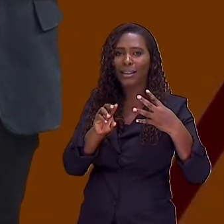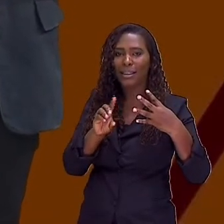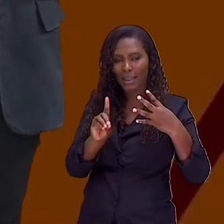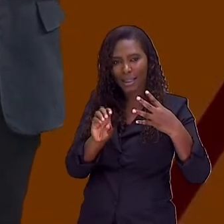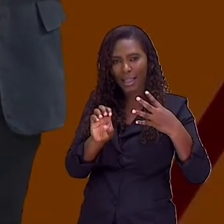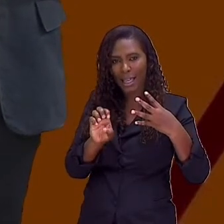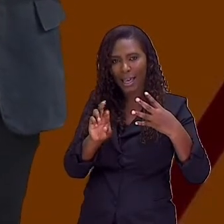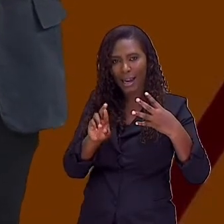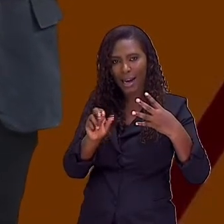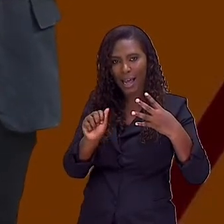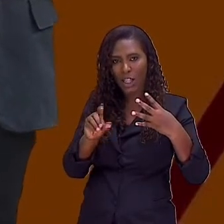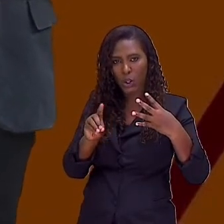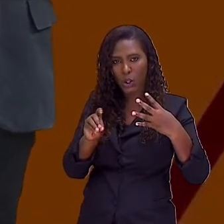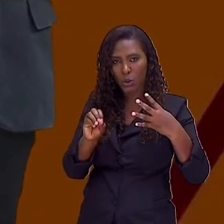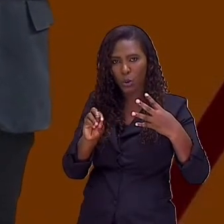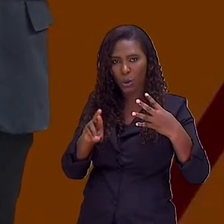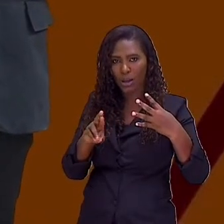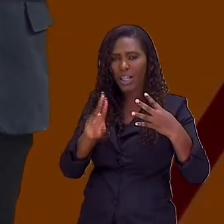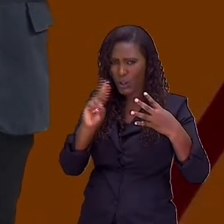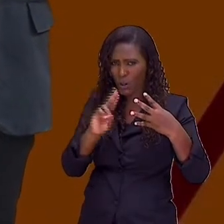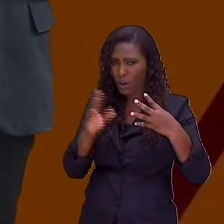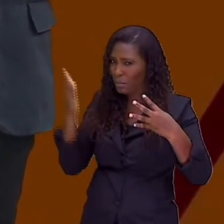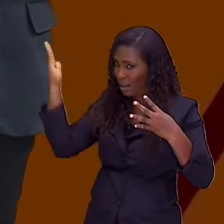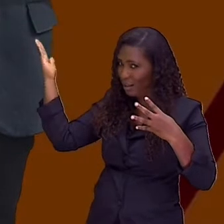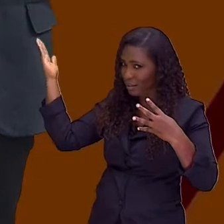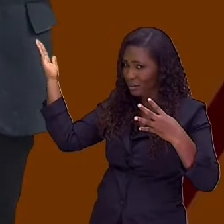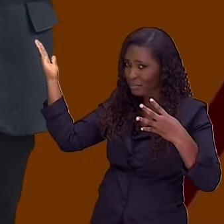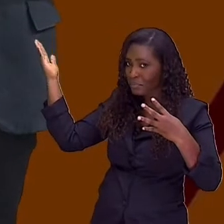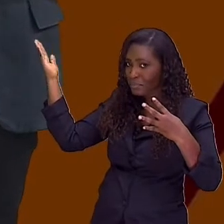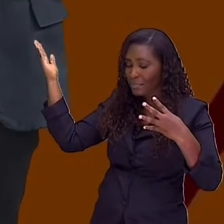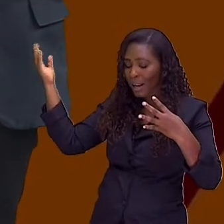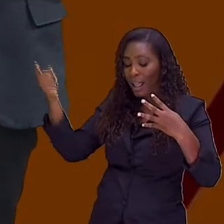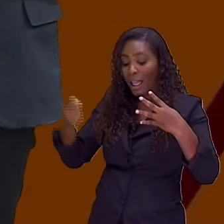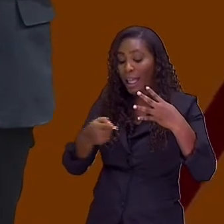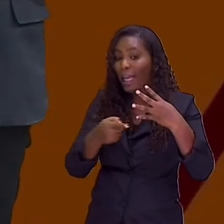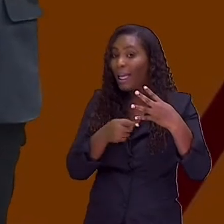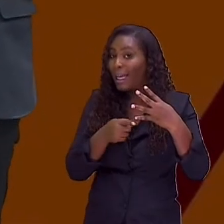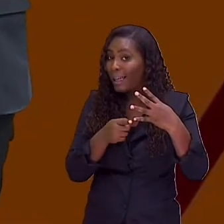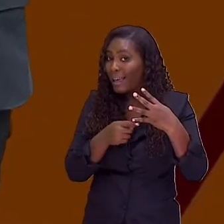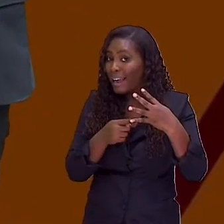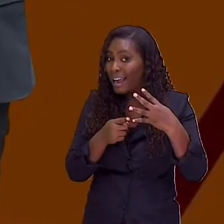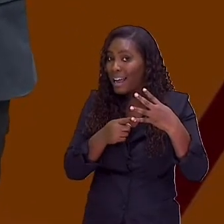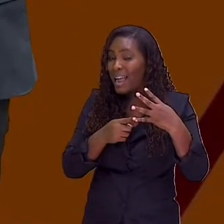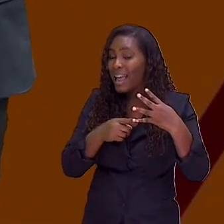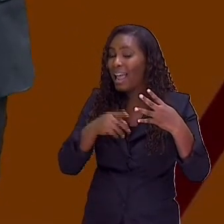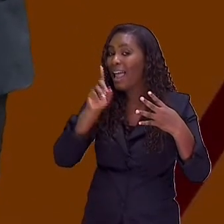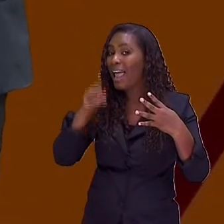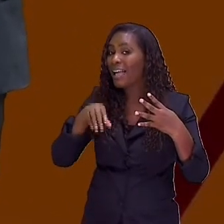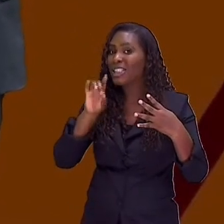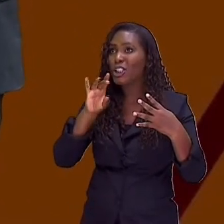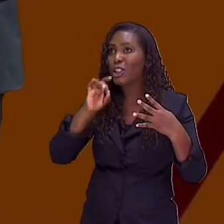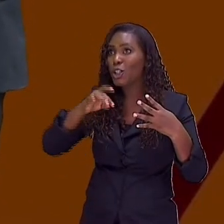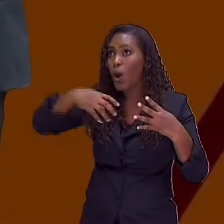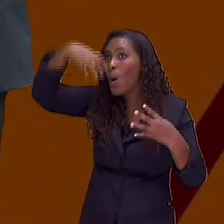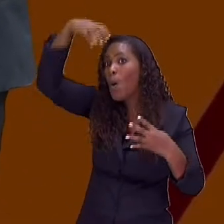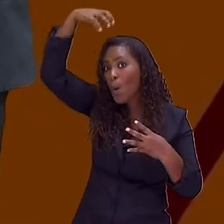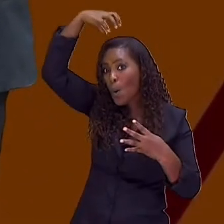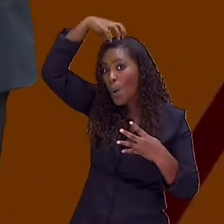que dava o direito de intervir nos demais poderes, dissolver a Assembleia Legislativa,